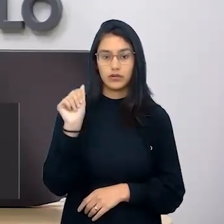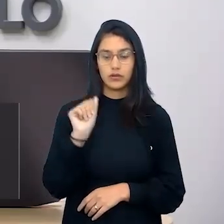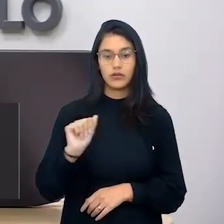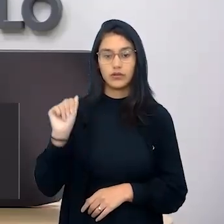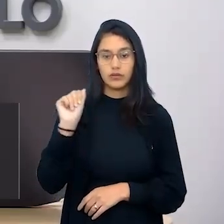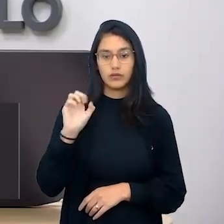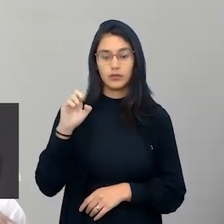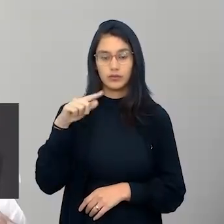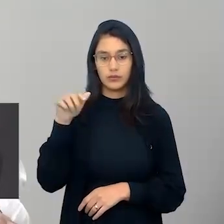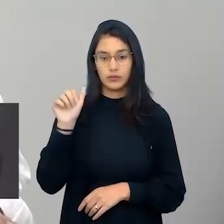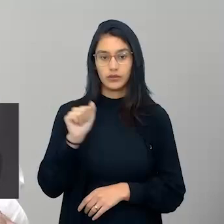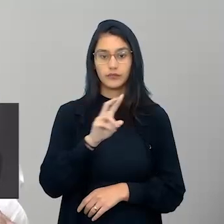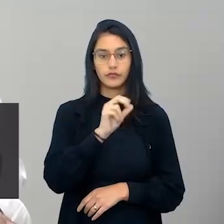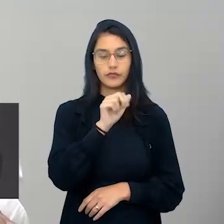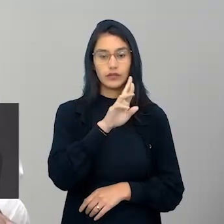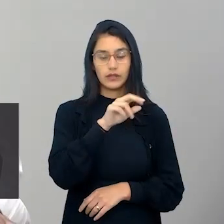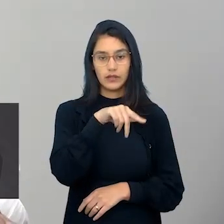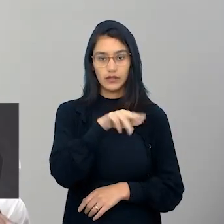ilana.braverman@educacau. E o do